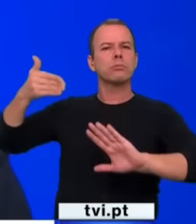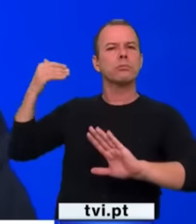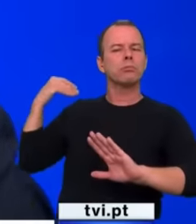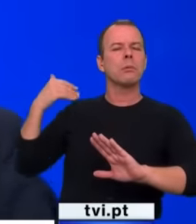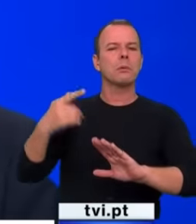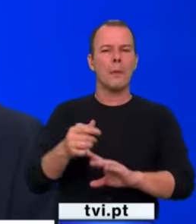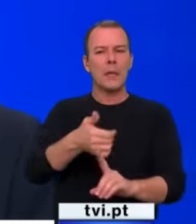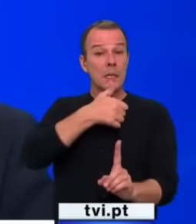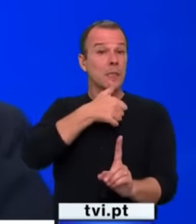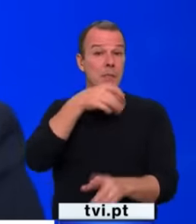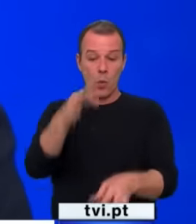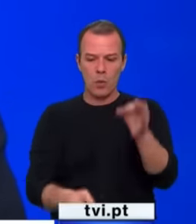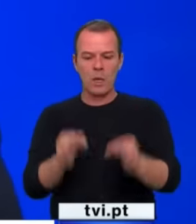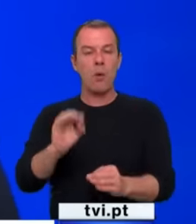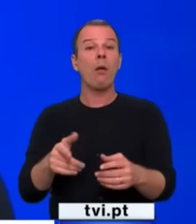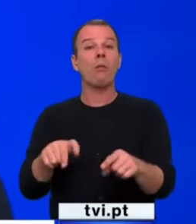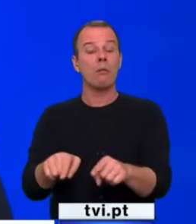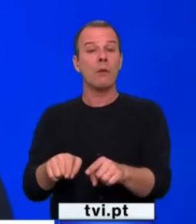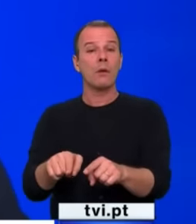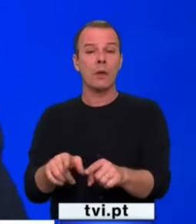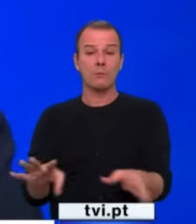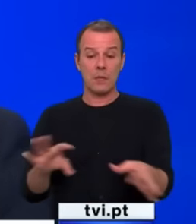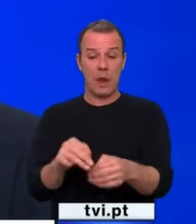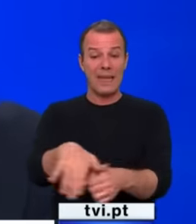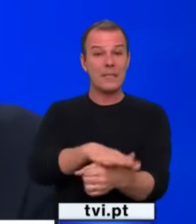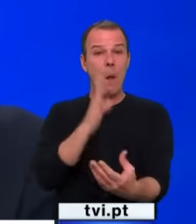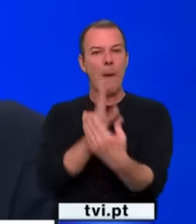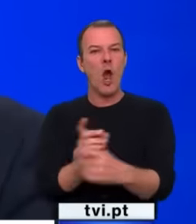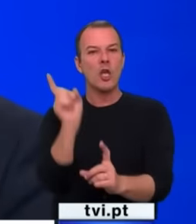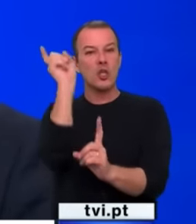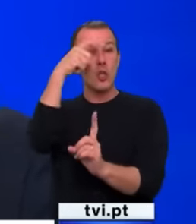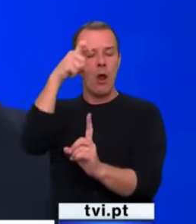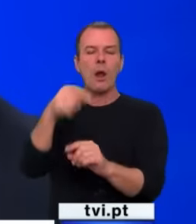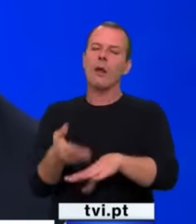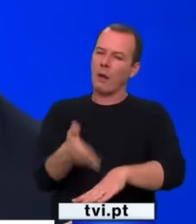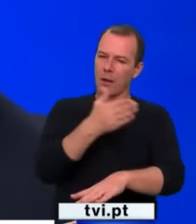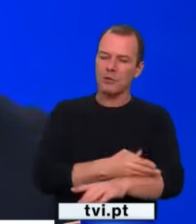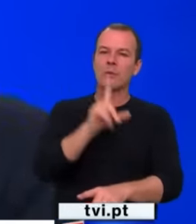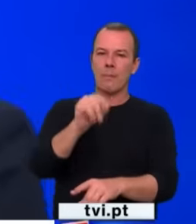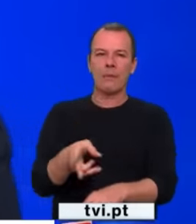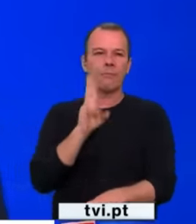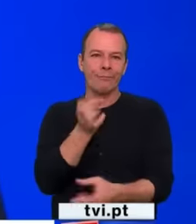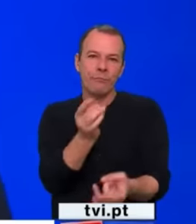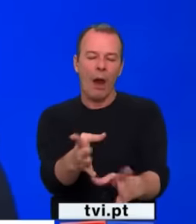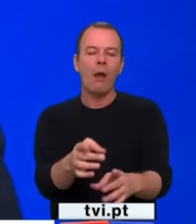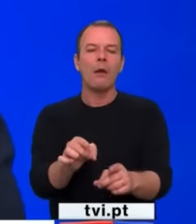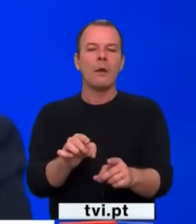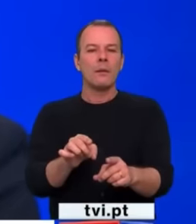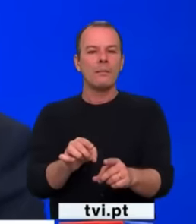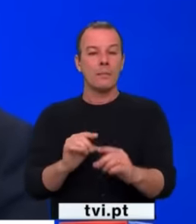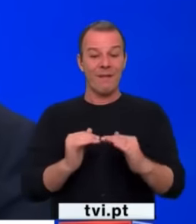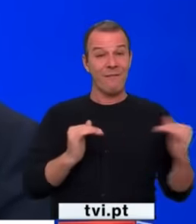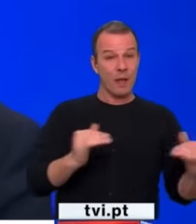tivemos uma decisão do Tribunal da Relação que, no caso de José Sócrates, tinha sido ilibado, entre aspas, também nesta fase, aliás, na fase instrutória,